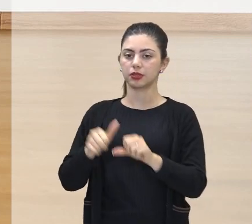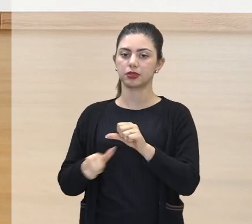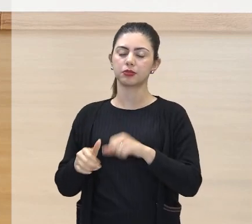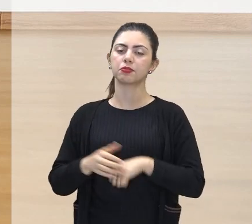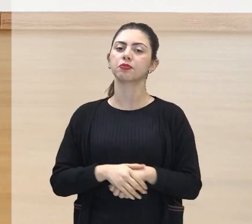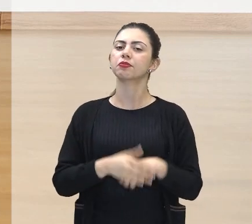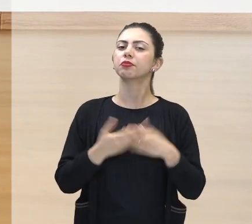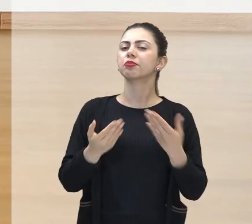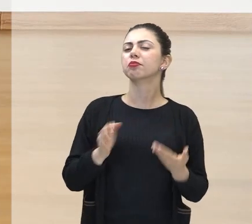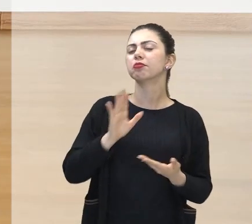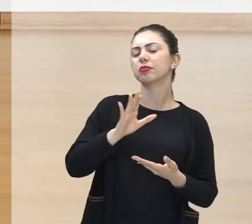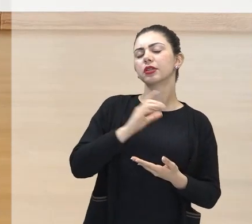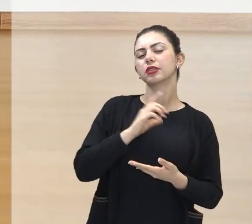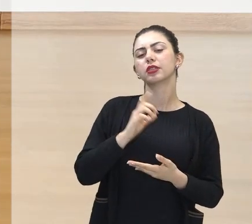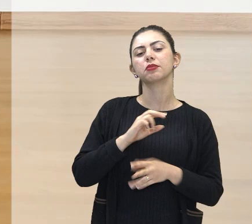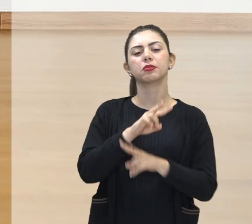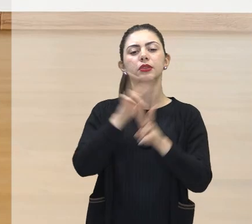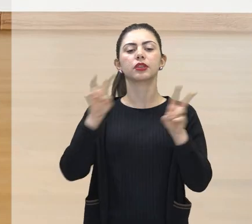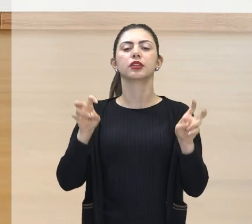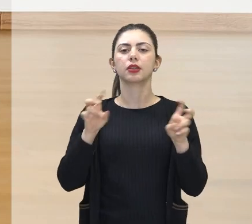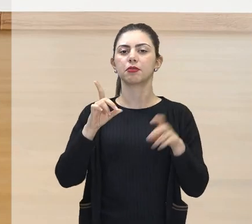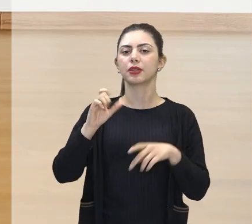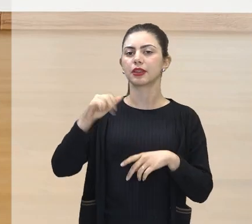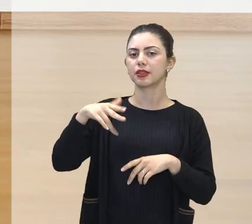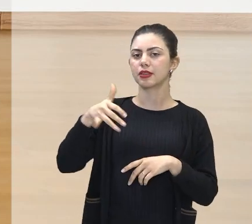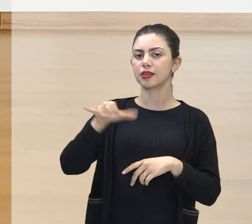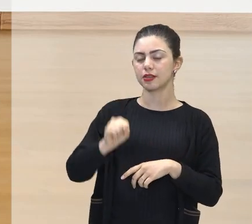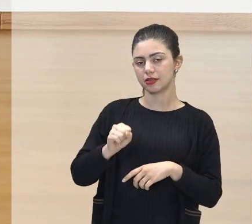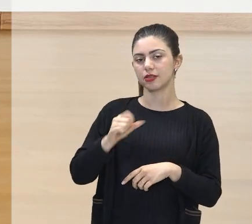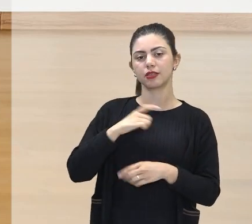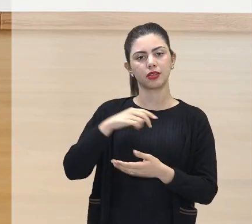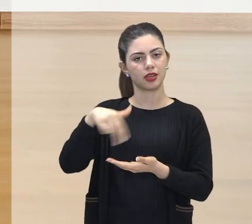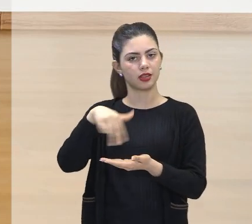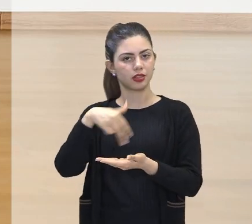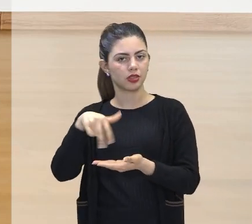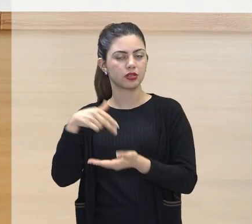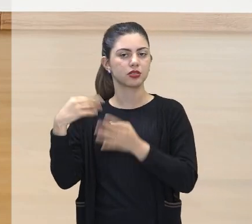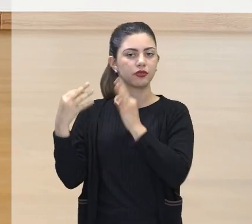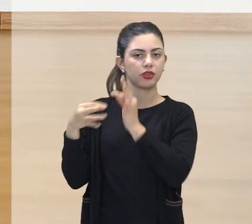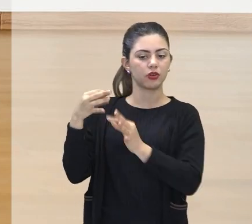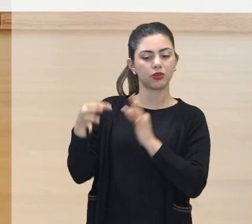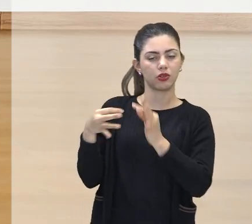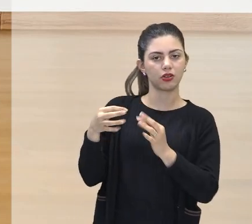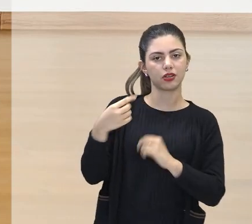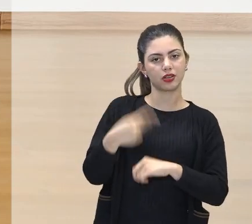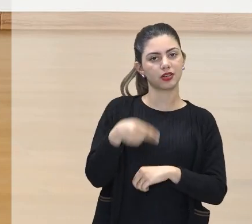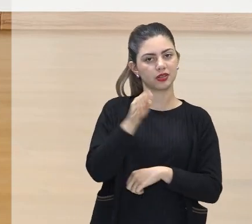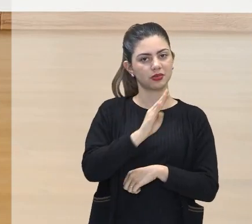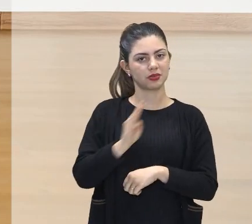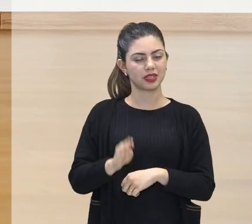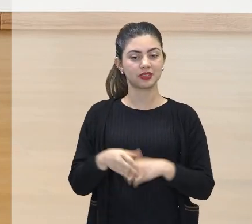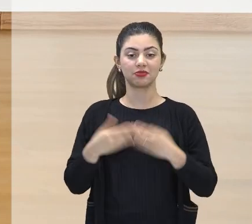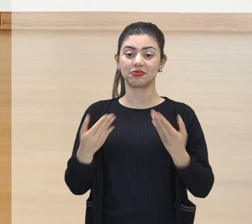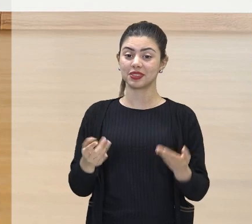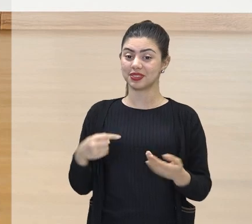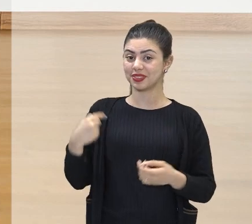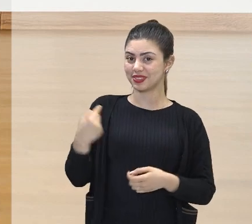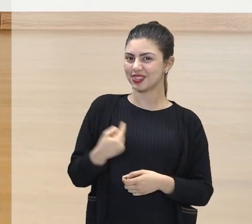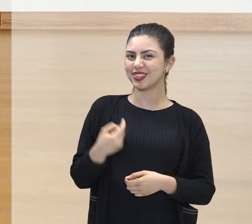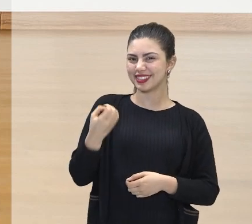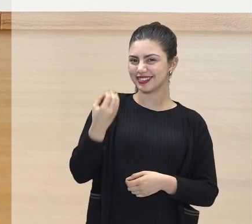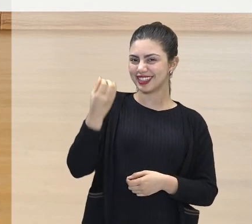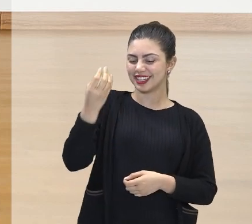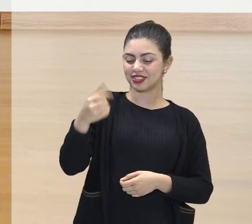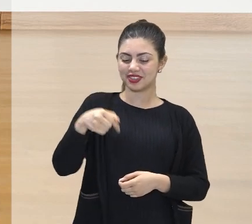gente também pensa em danças folclóricas, danças brasileiras. E a gente fez uma viagem pelo